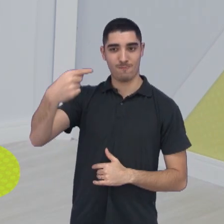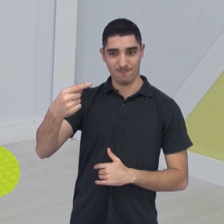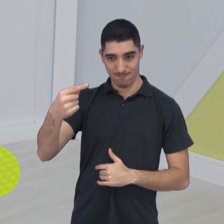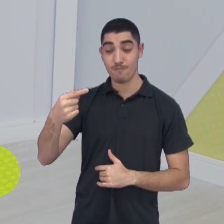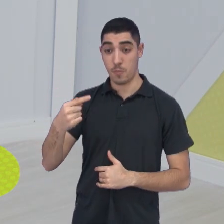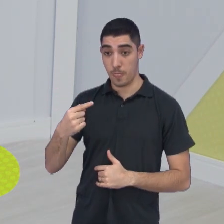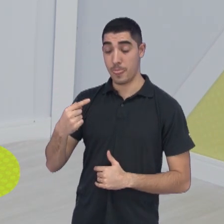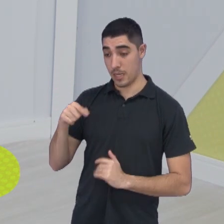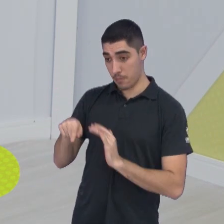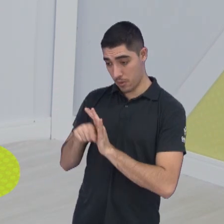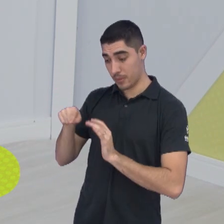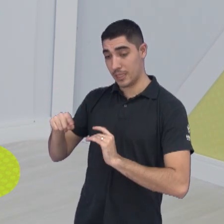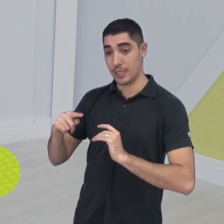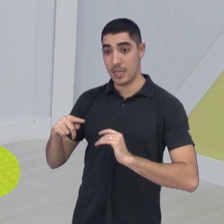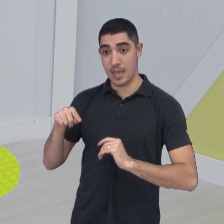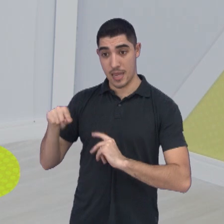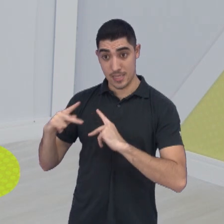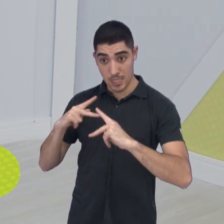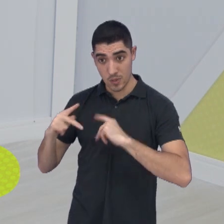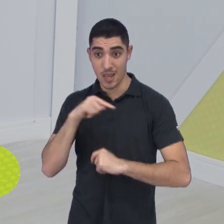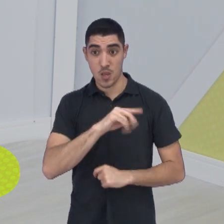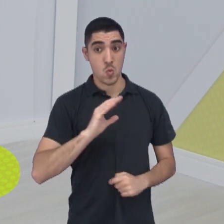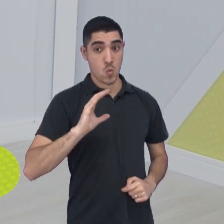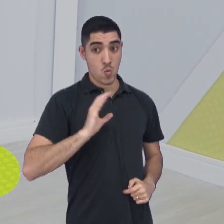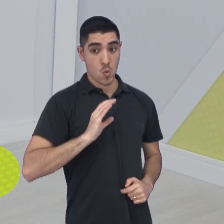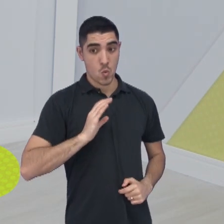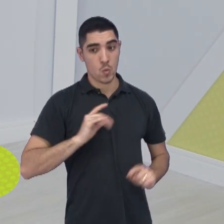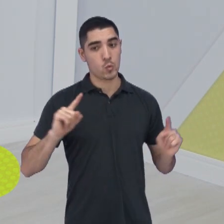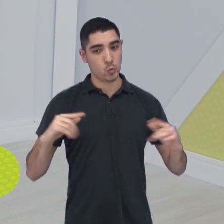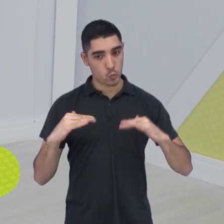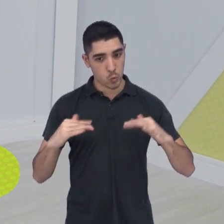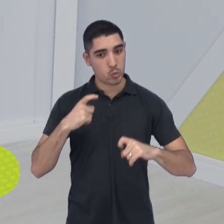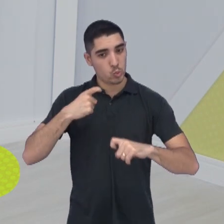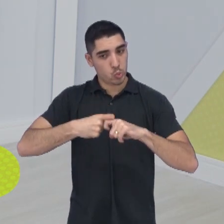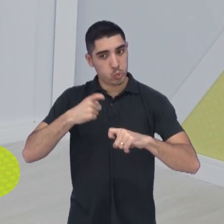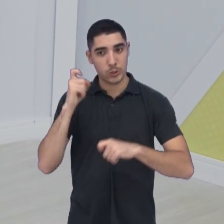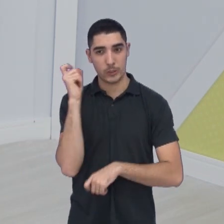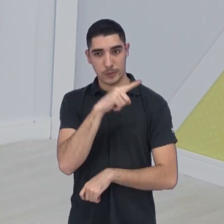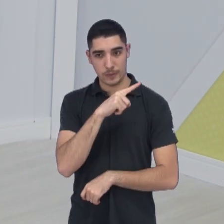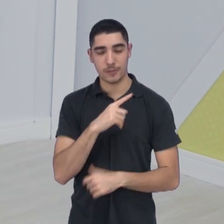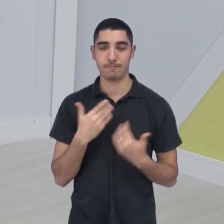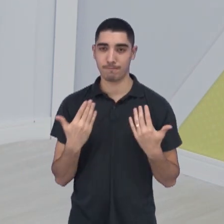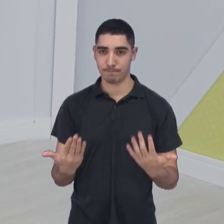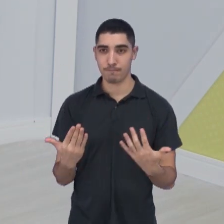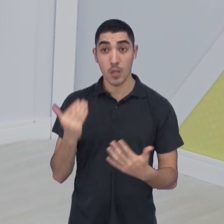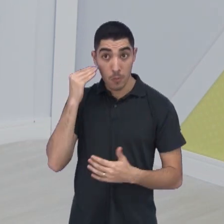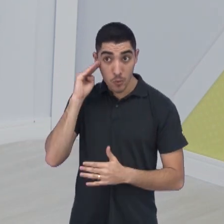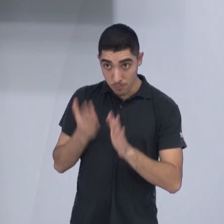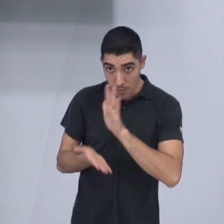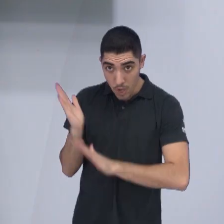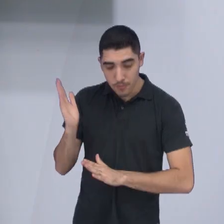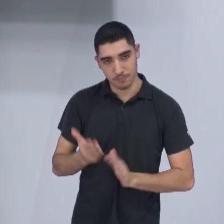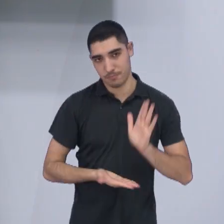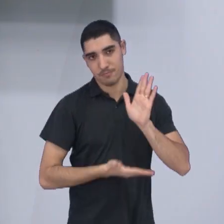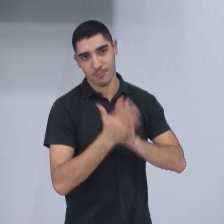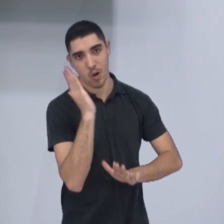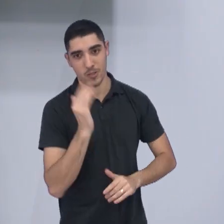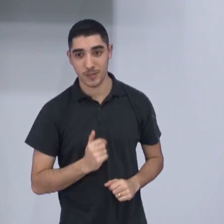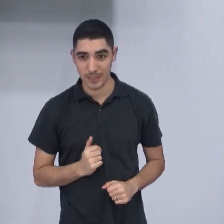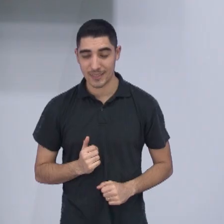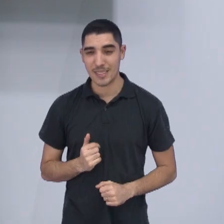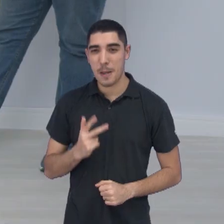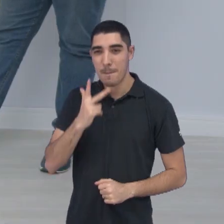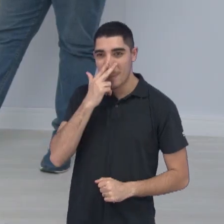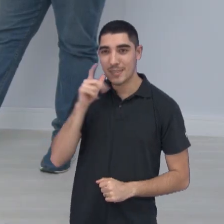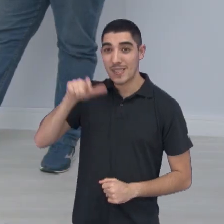equipe do Corinthians, parada duríssima para as meninas do técnico Leandro Leal, tá certo? Brunão, vamos embora? Vamos embora. Eu tô parecendo o